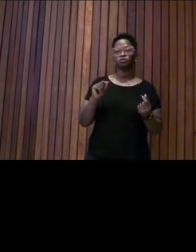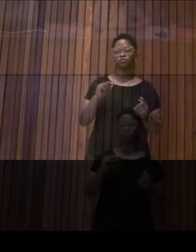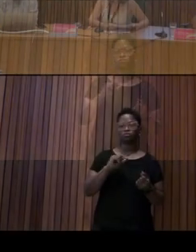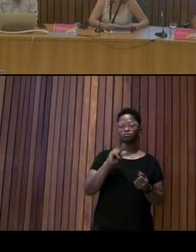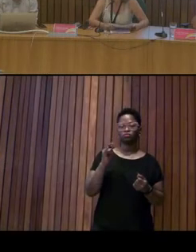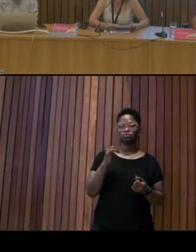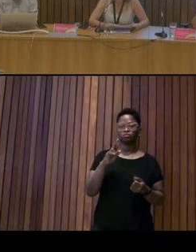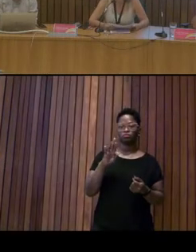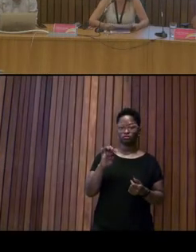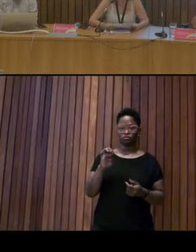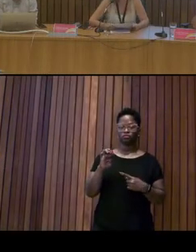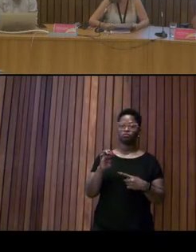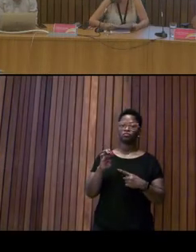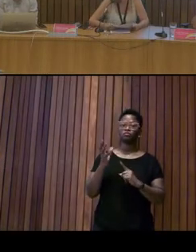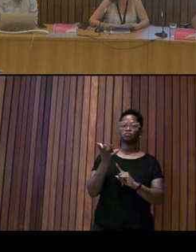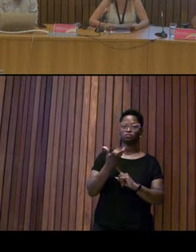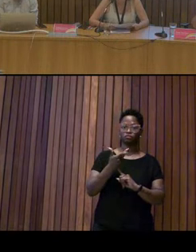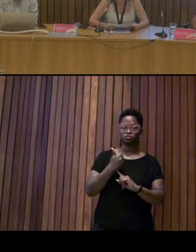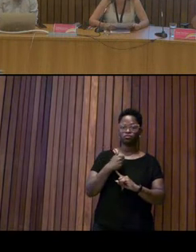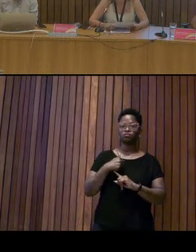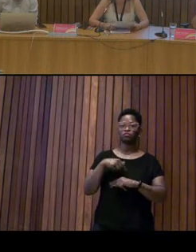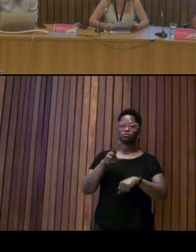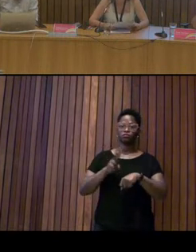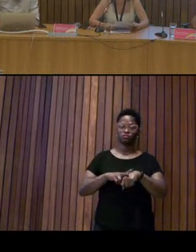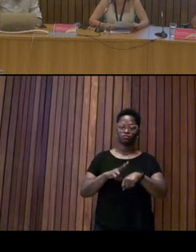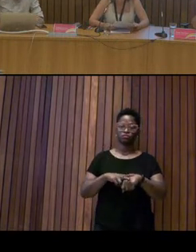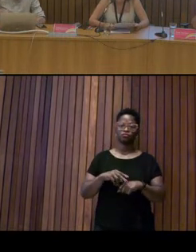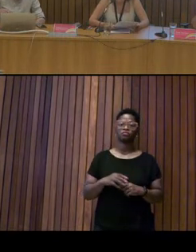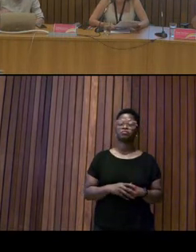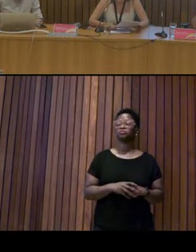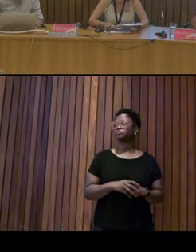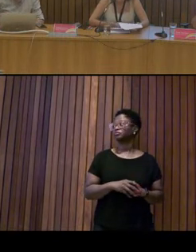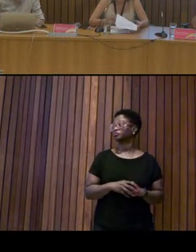George Ciliáticas e a Arte do Vitral, né?